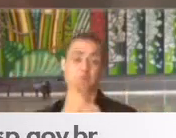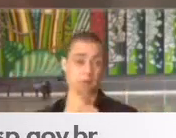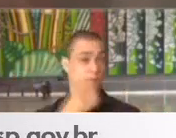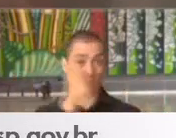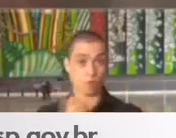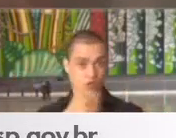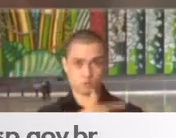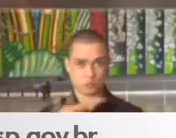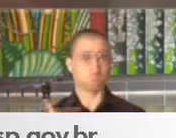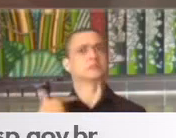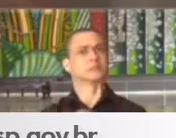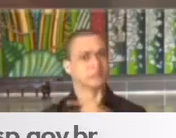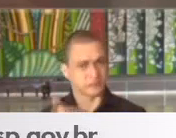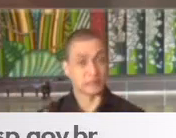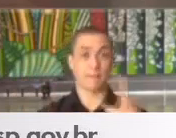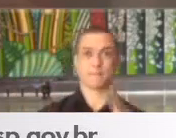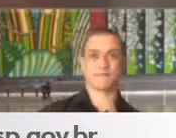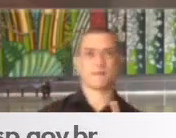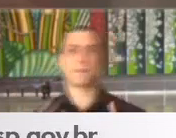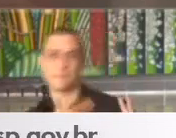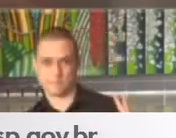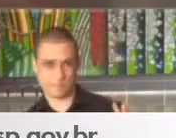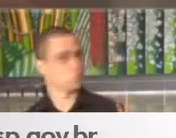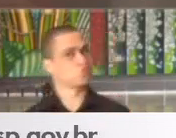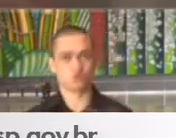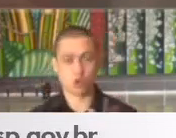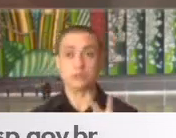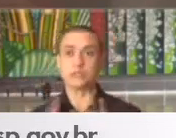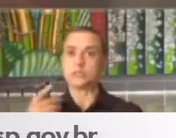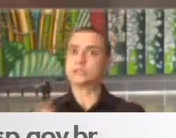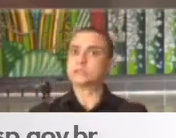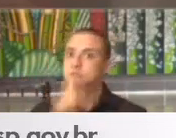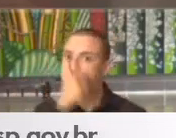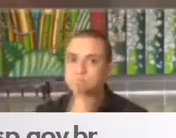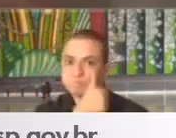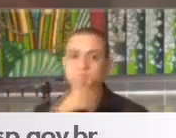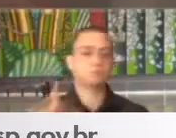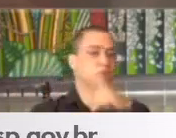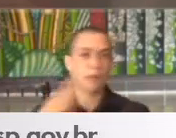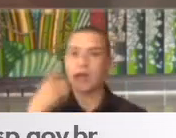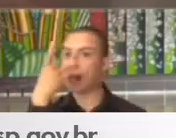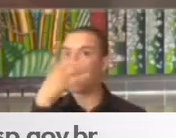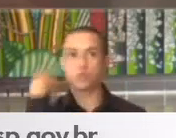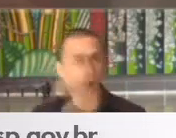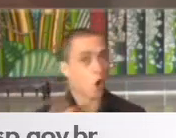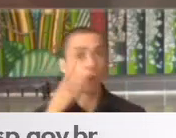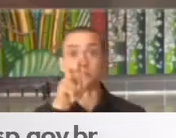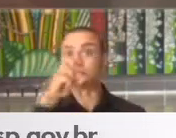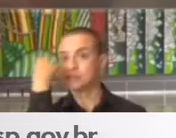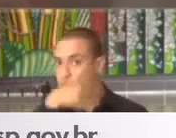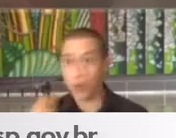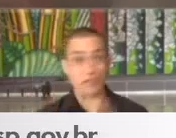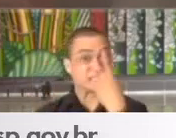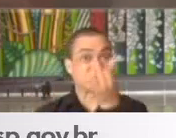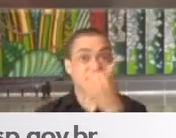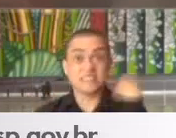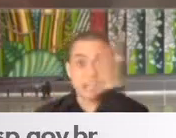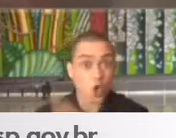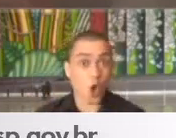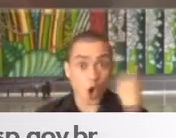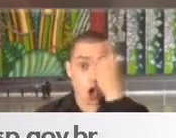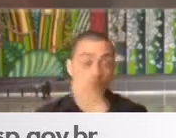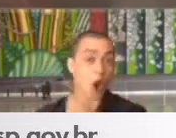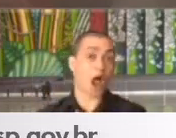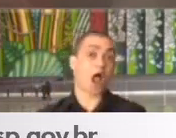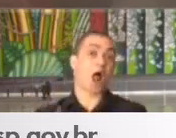da saúde pública e privada, muitos estão se sacrificando, trabalhando 14, 15, até 16 horas por dia. Demonstre